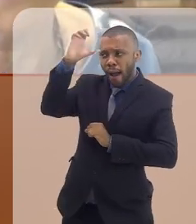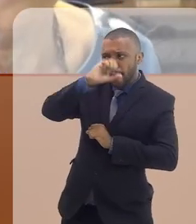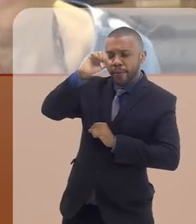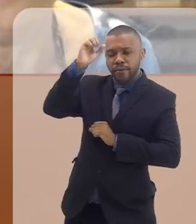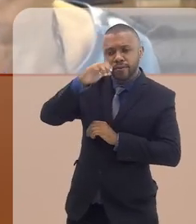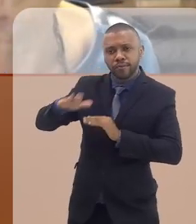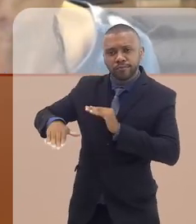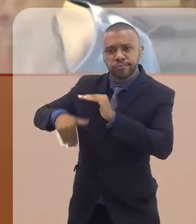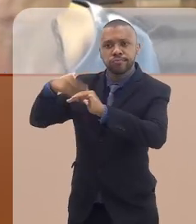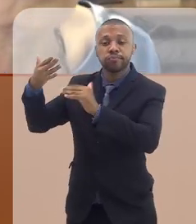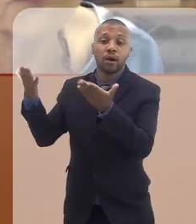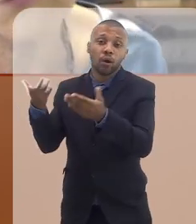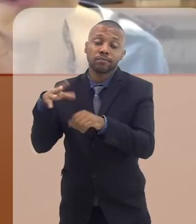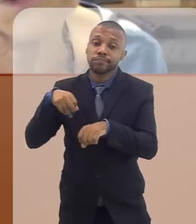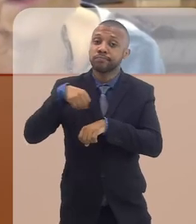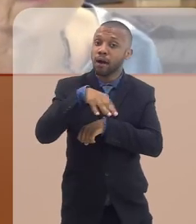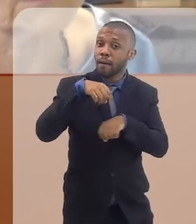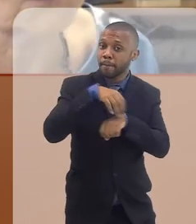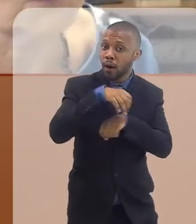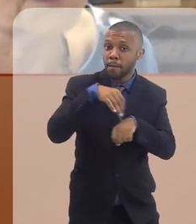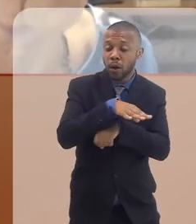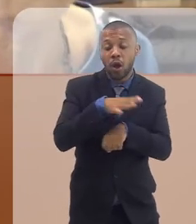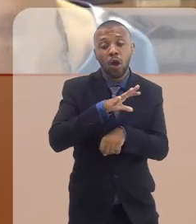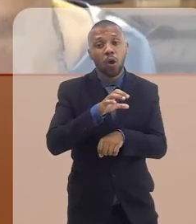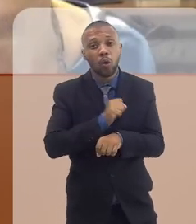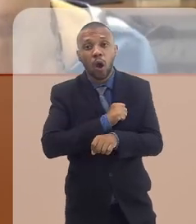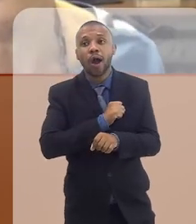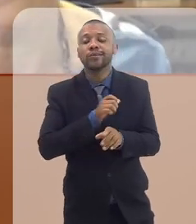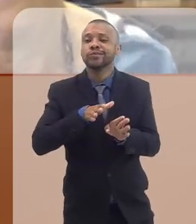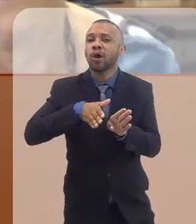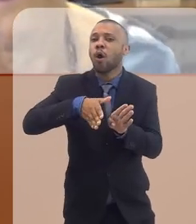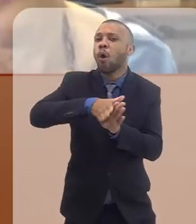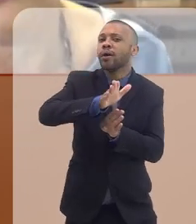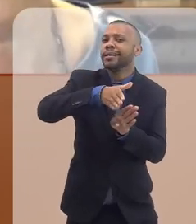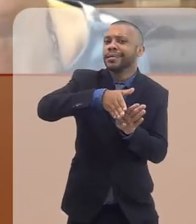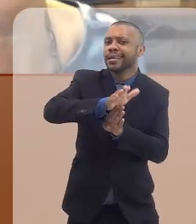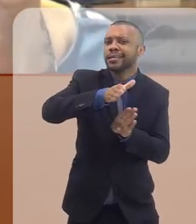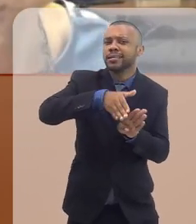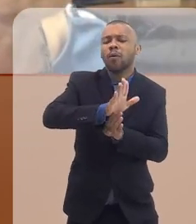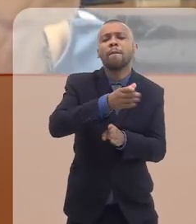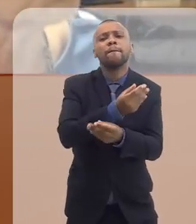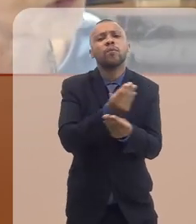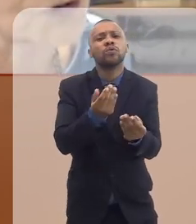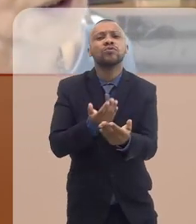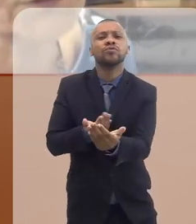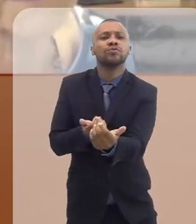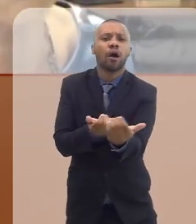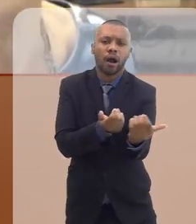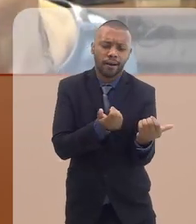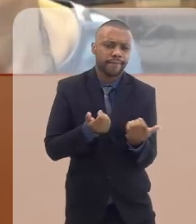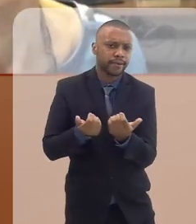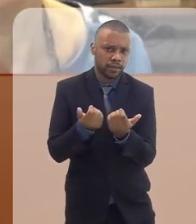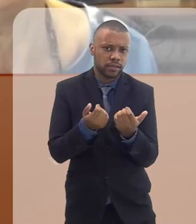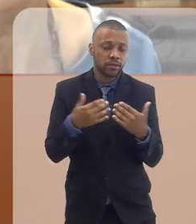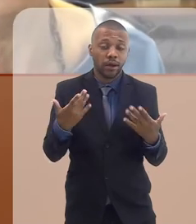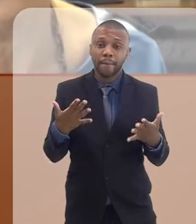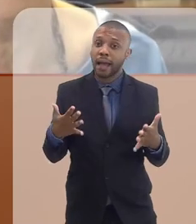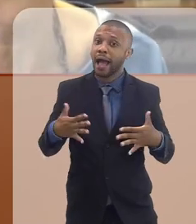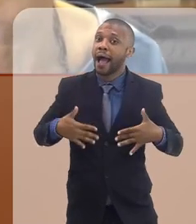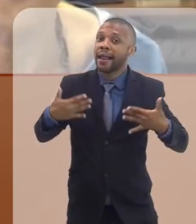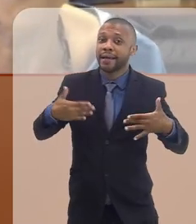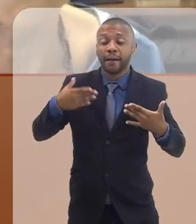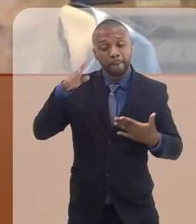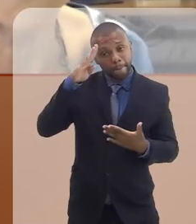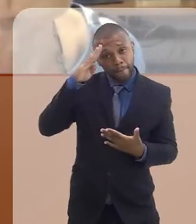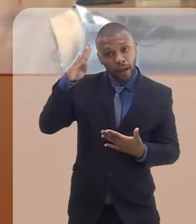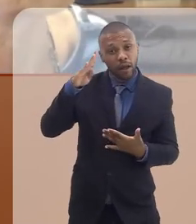recebi. Eu gosto muito de orientação, eu orientei muitos jovens e